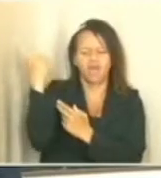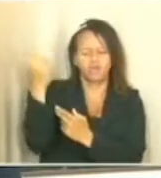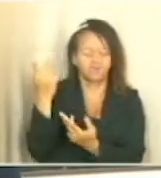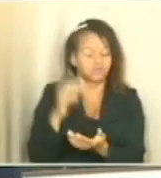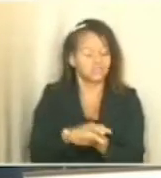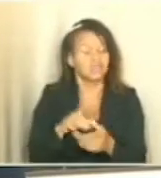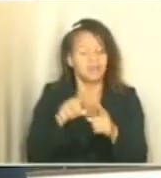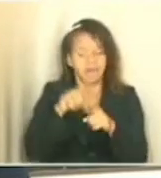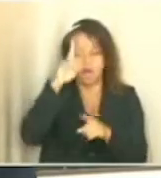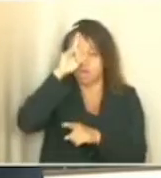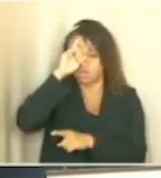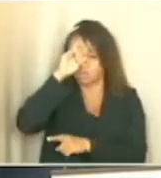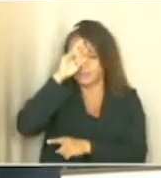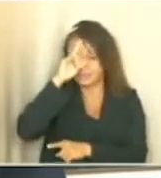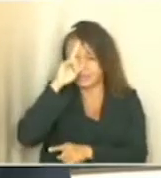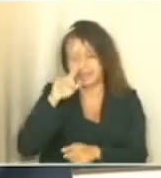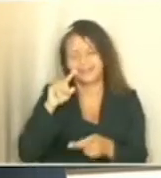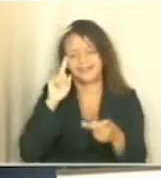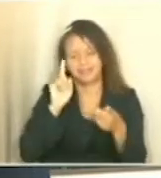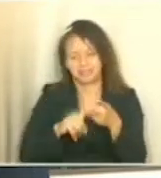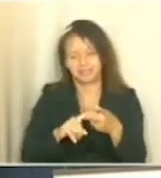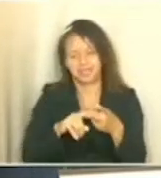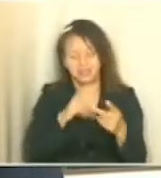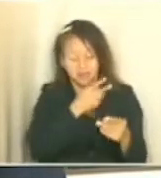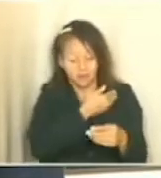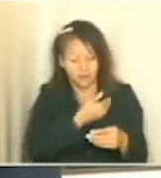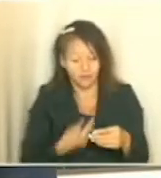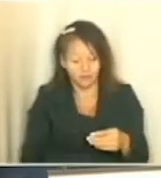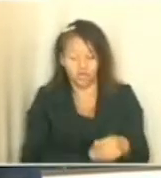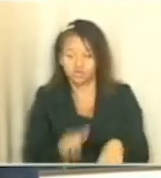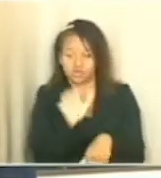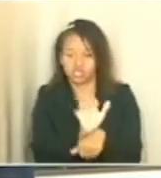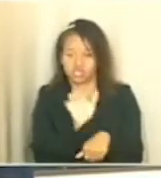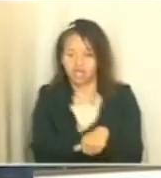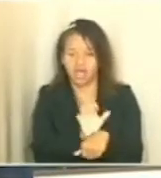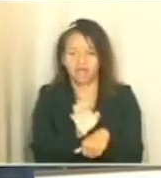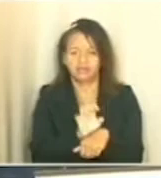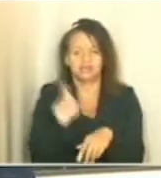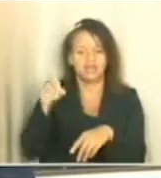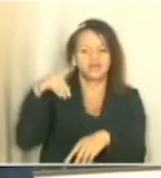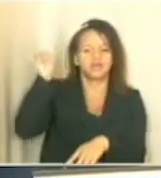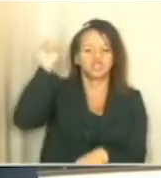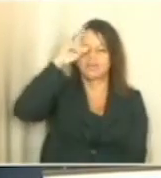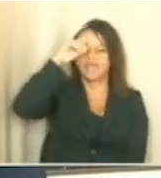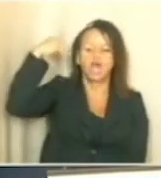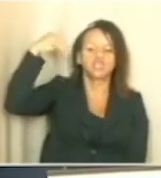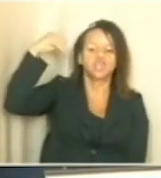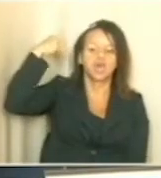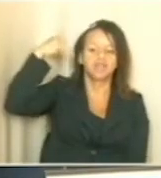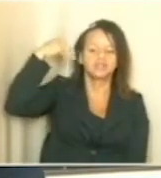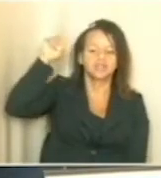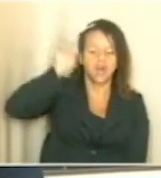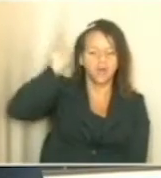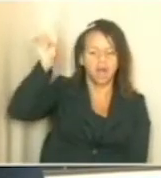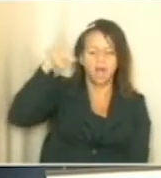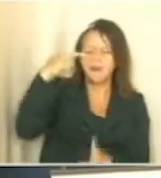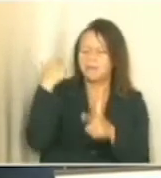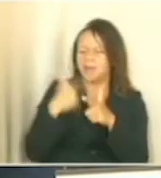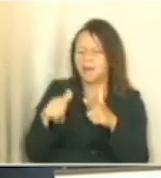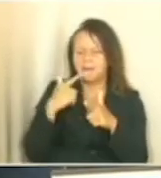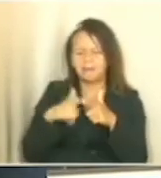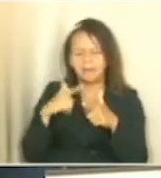hospitais que são geridos pelo governo do estado, como a Restauração, por exemplo. Os problemas são